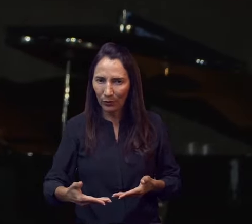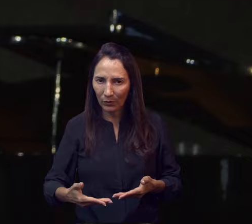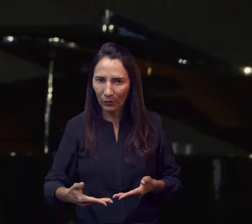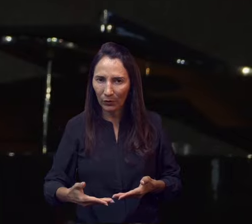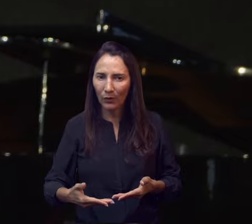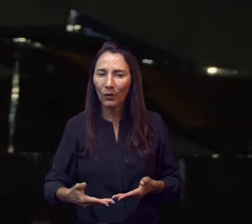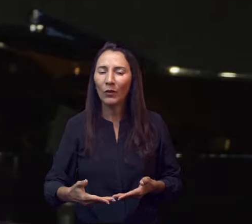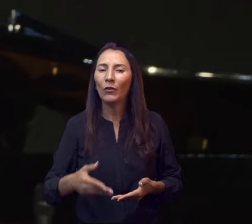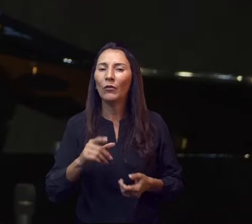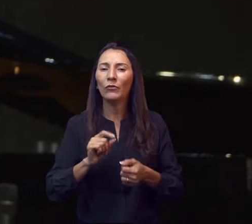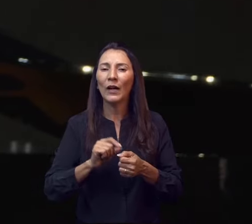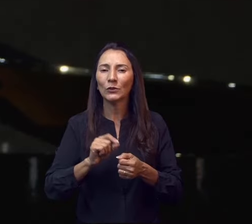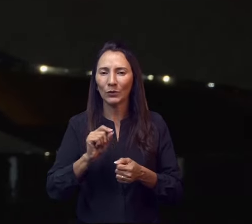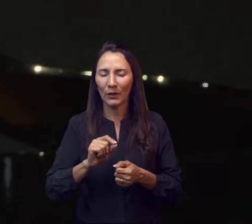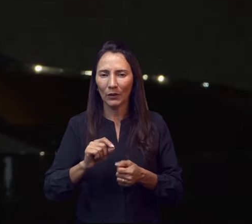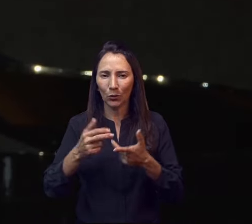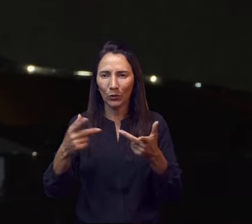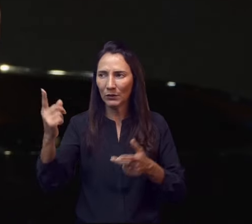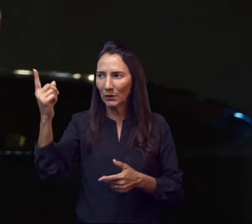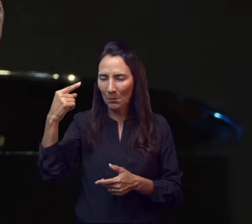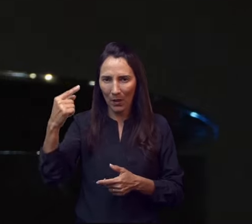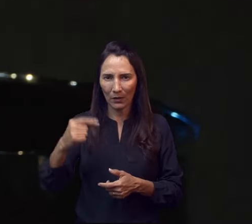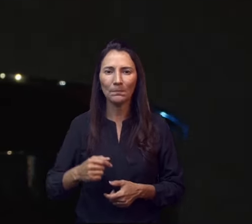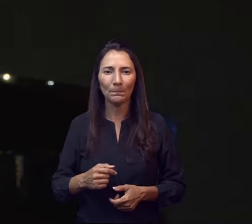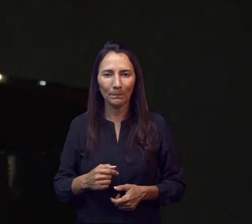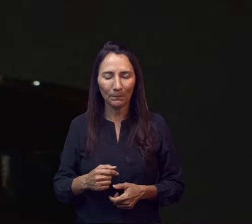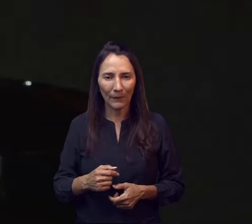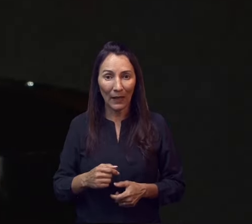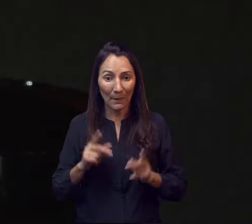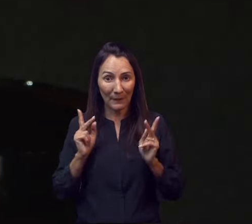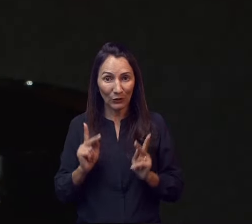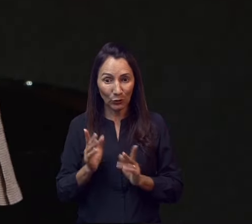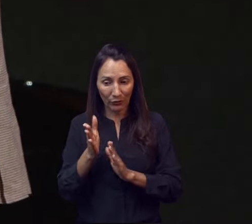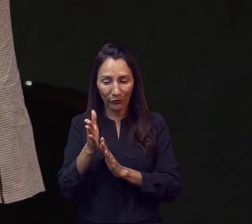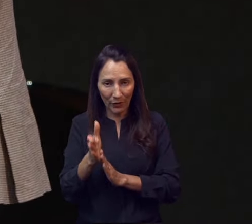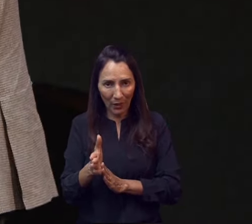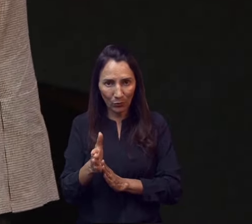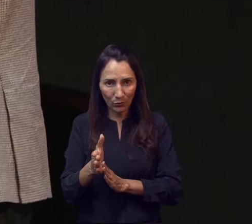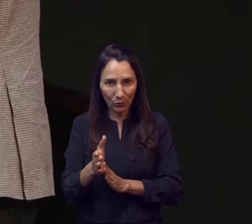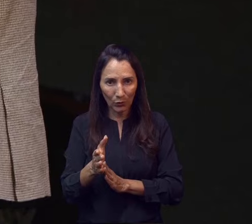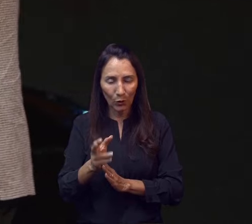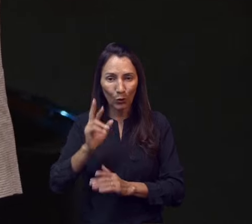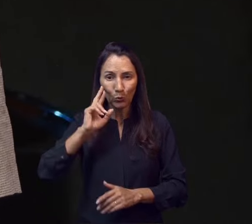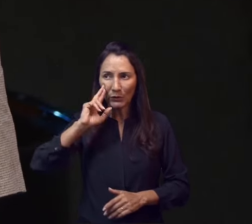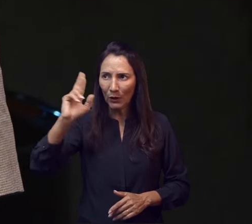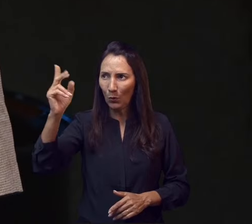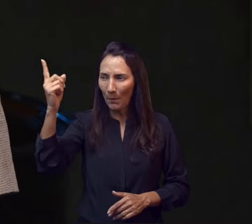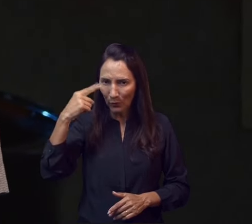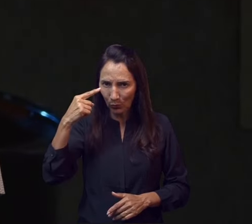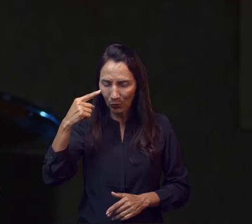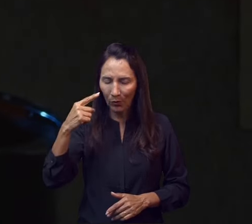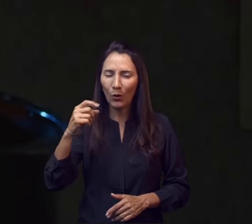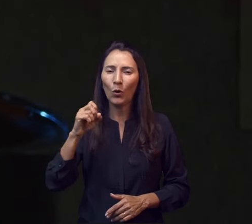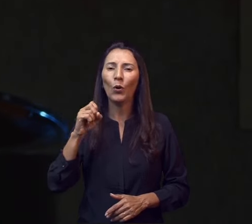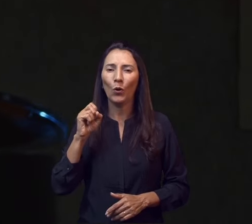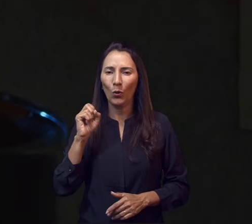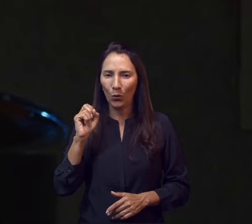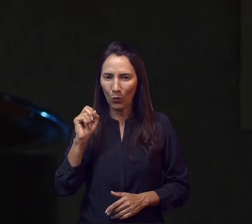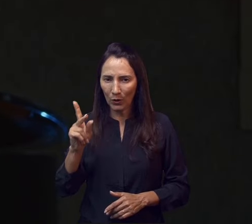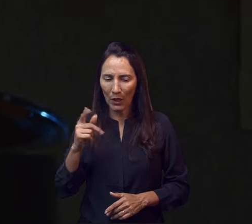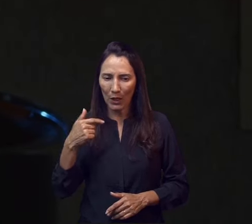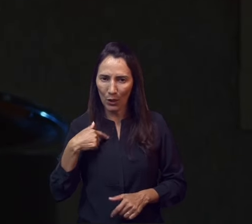dando erro então o cara Fiel ele cumpre aquilo que se obriga me colocou para eu